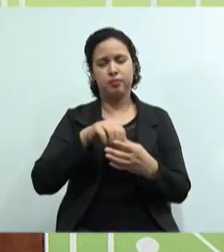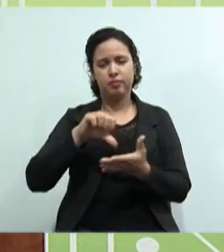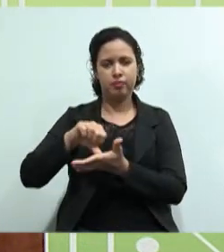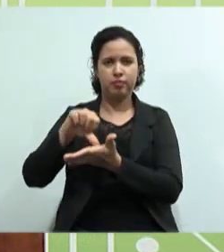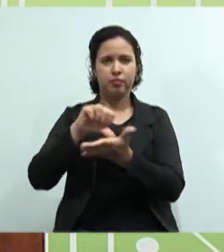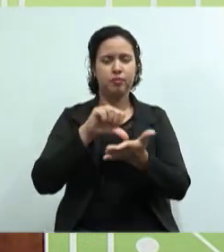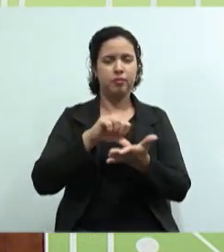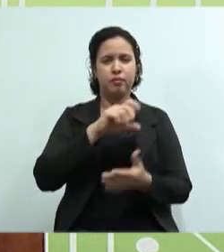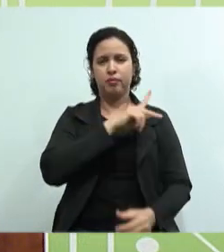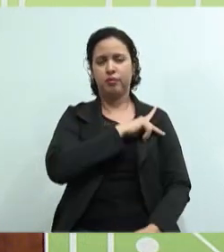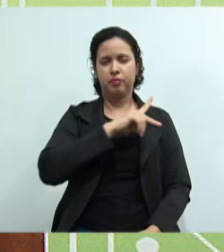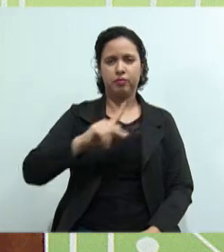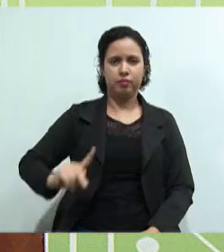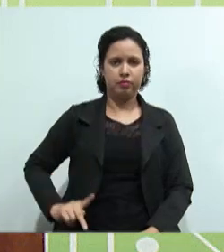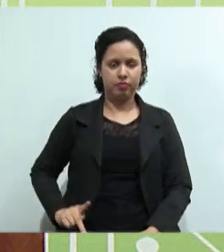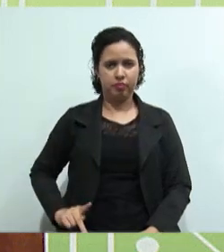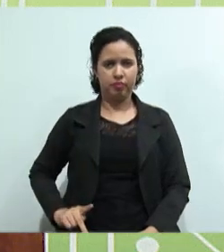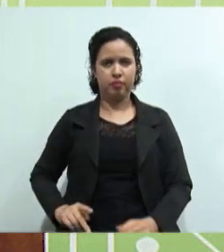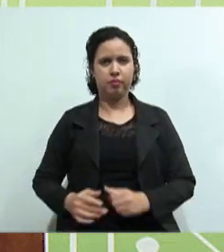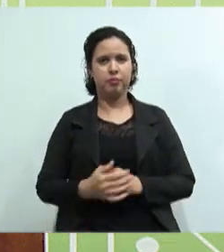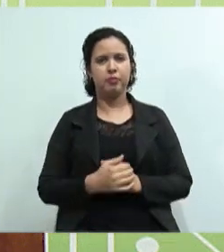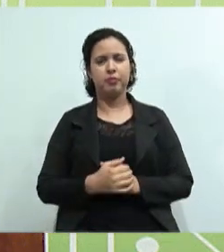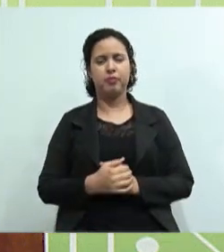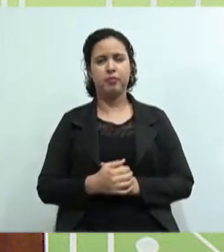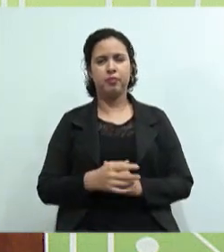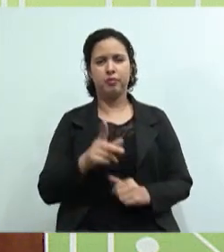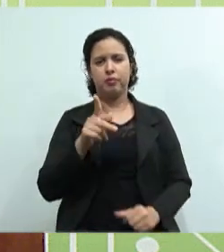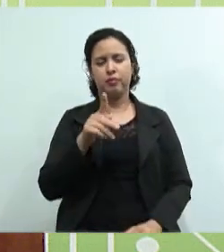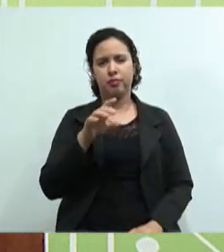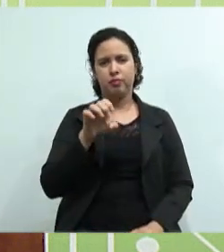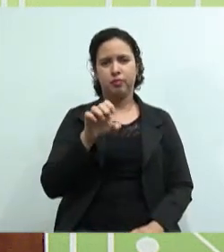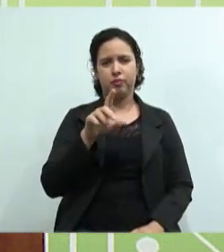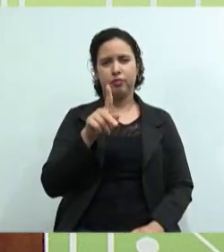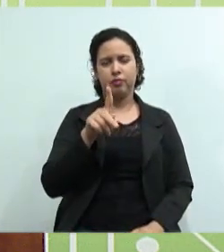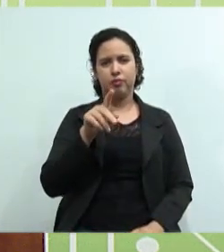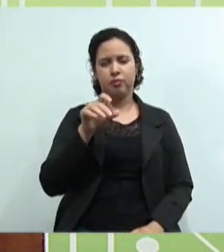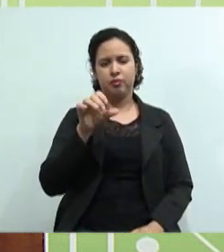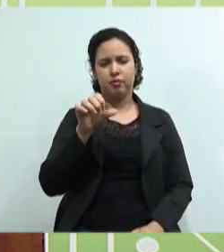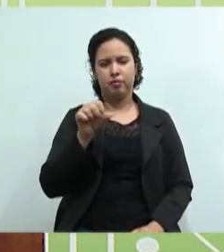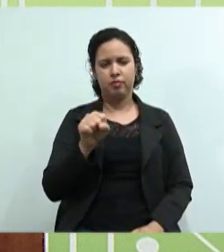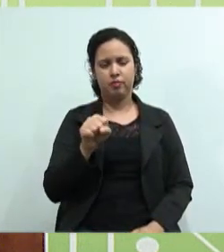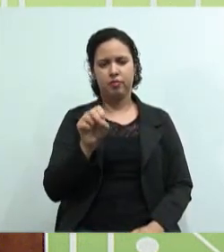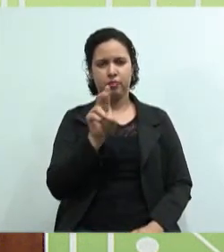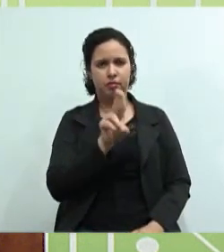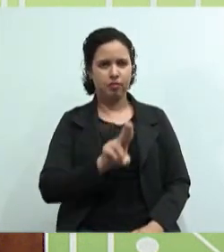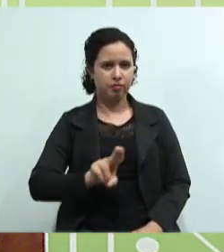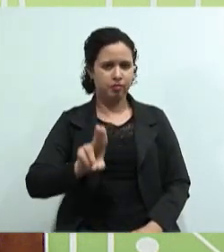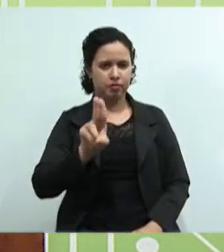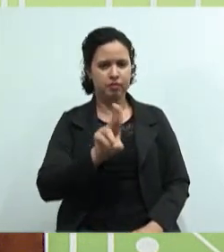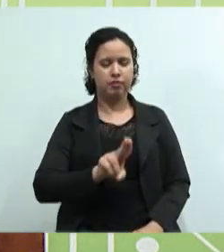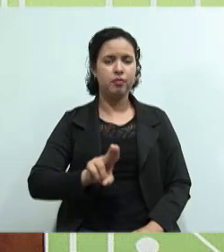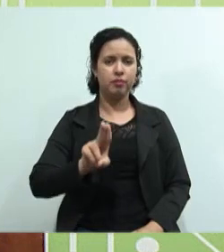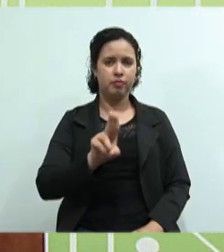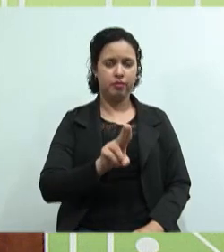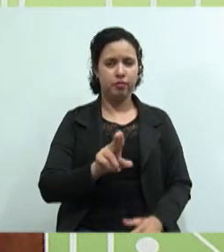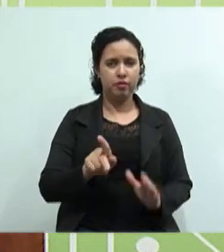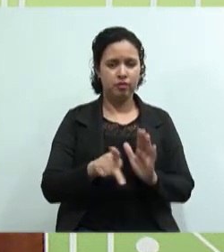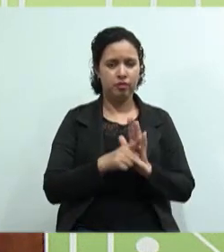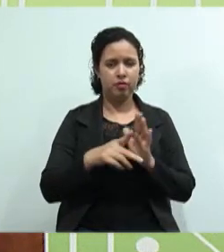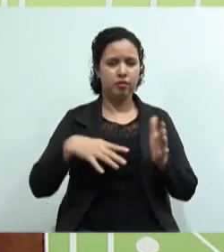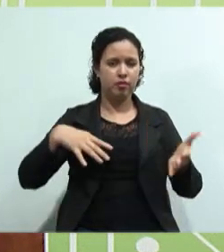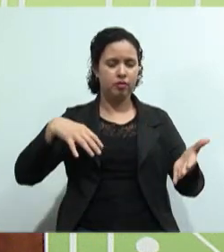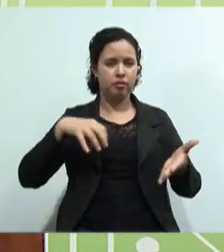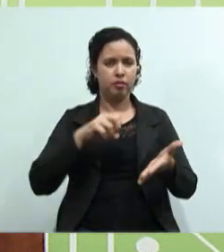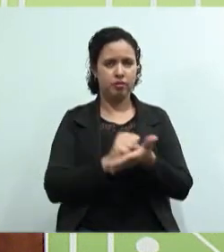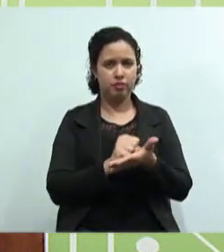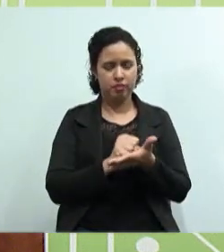uma finalidade. O PEPS é para fins, então vocês vão utilizar ele para a escrituração lá